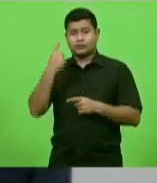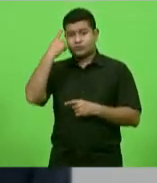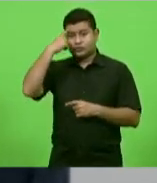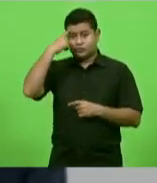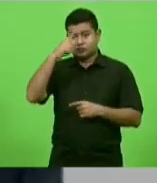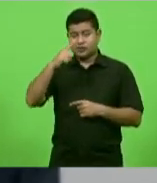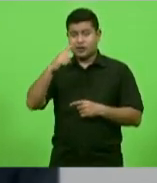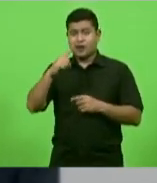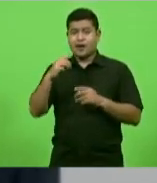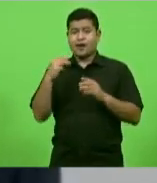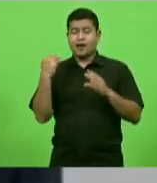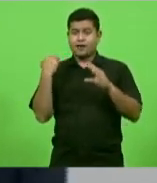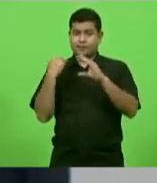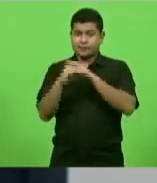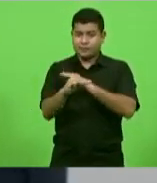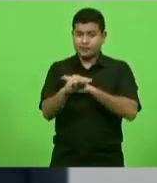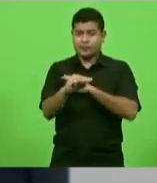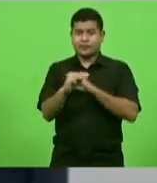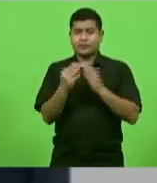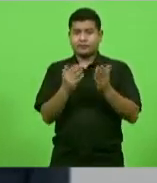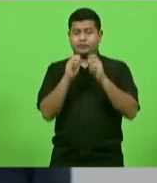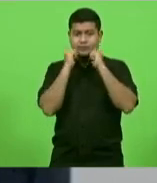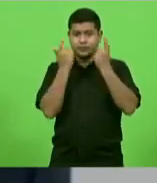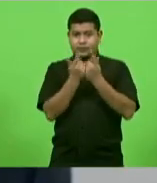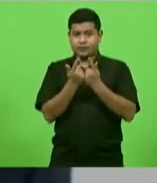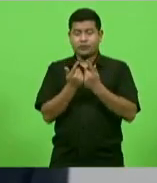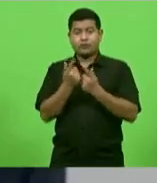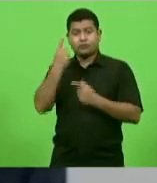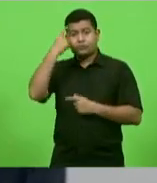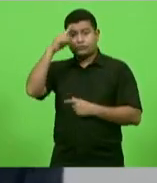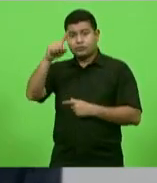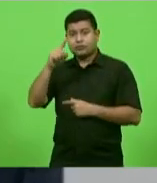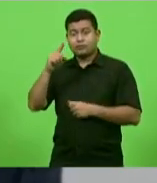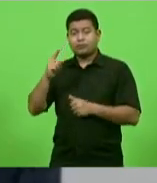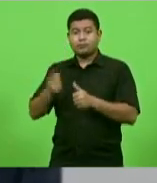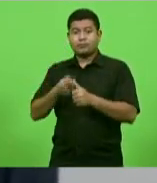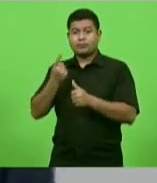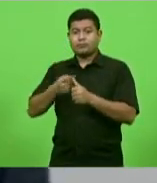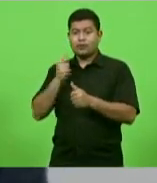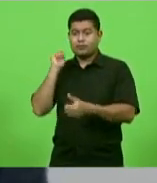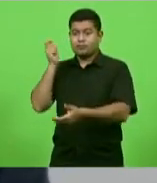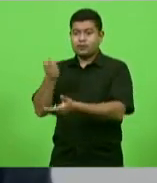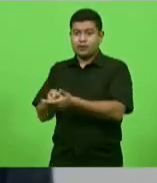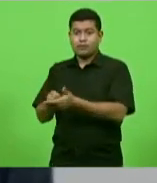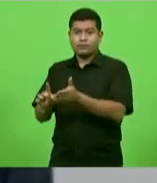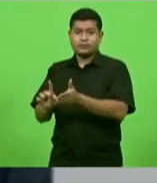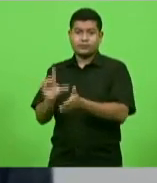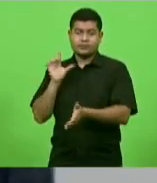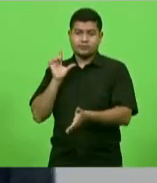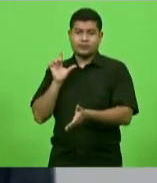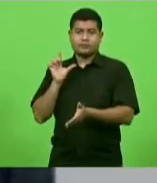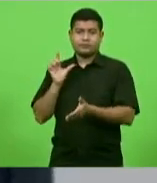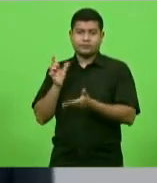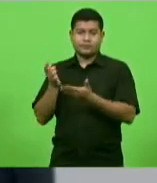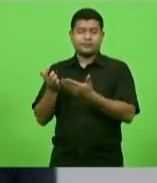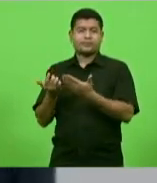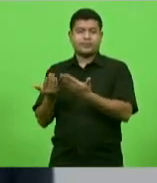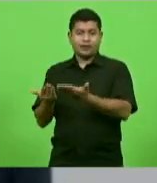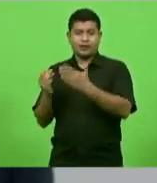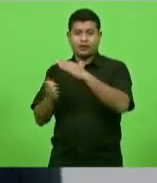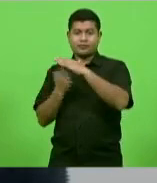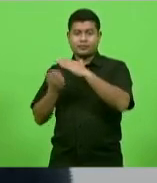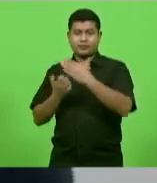mensagem teria sido encaminhada à Lesc, foi o dia do primeiro empenho do pagamento precoce. Isso